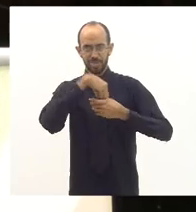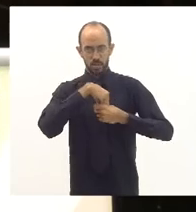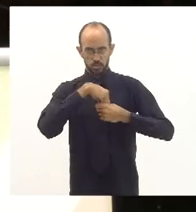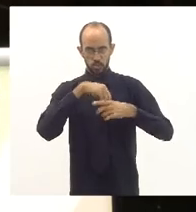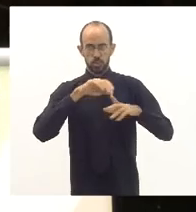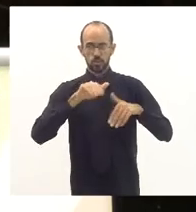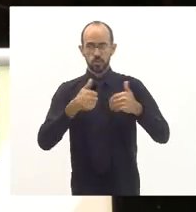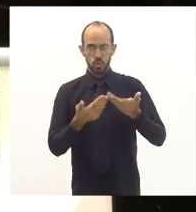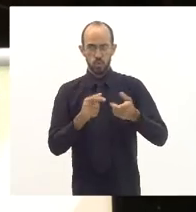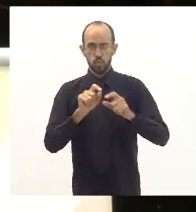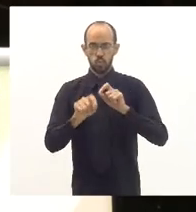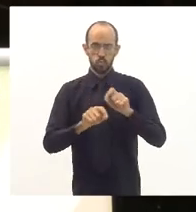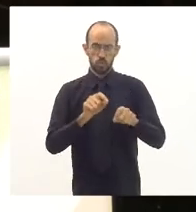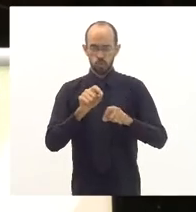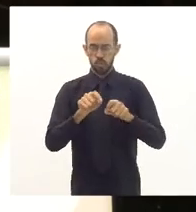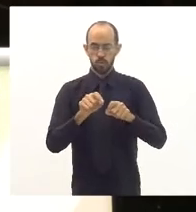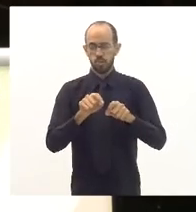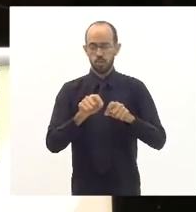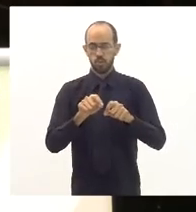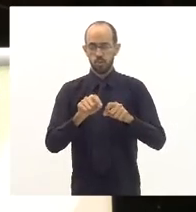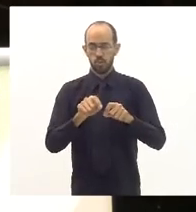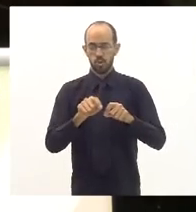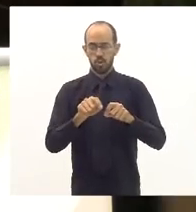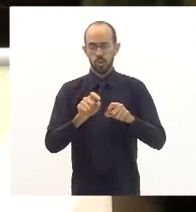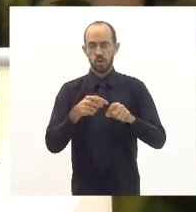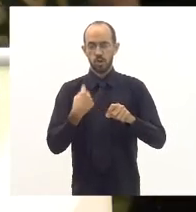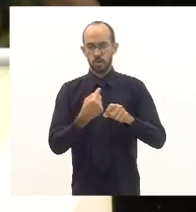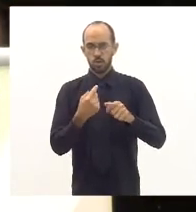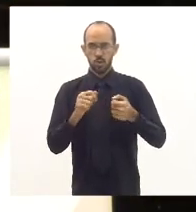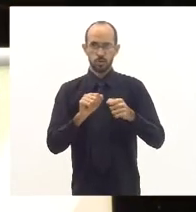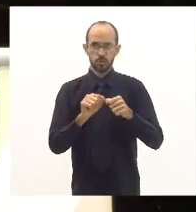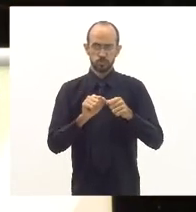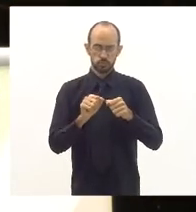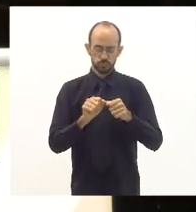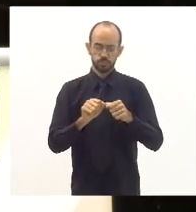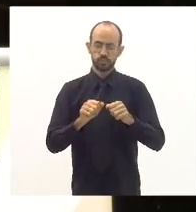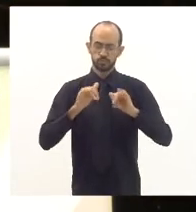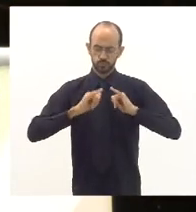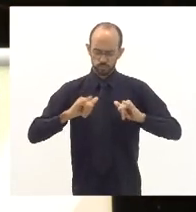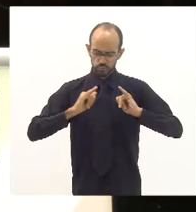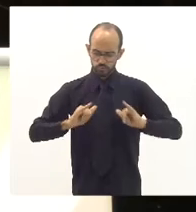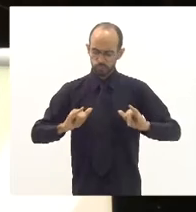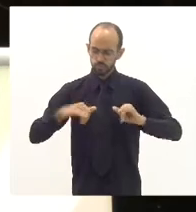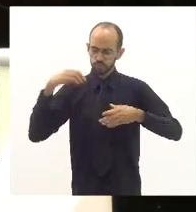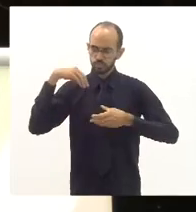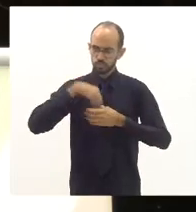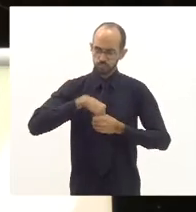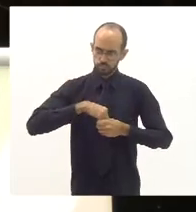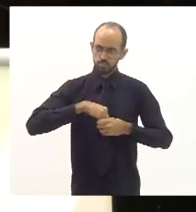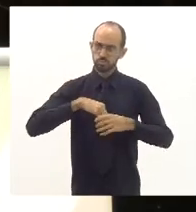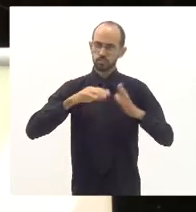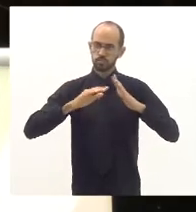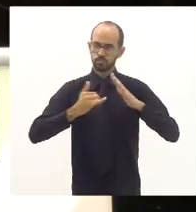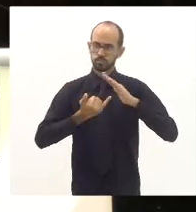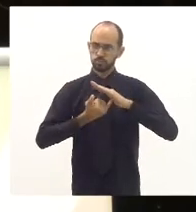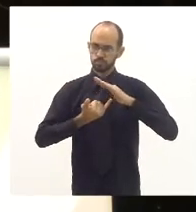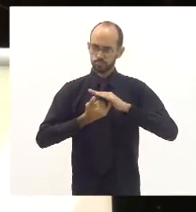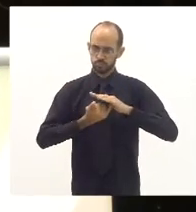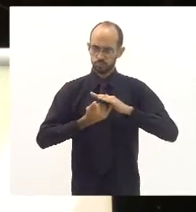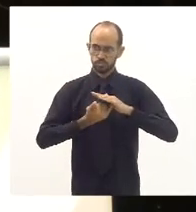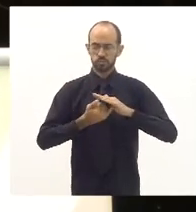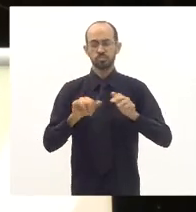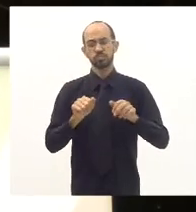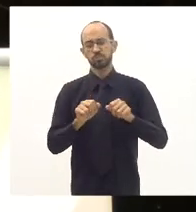olhada. Então, a gente tem feito algumas sensibilizações. Nós fizemos pela primeira vez